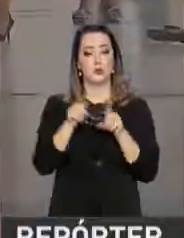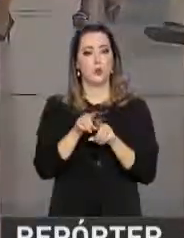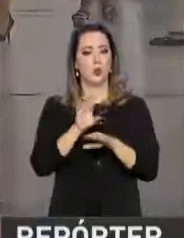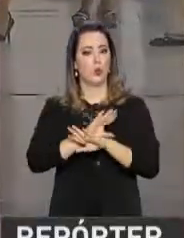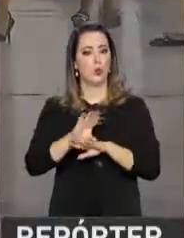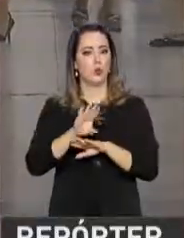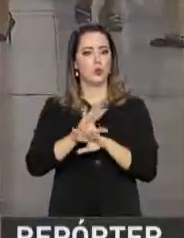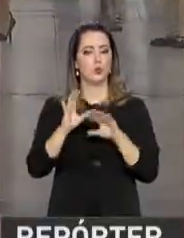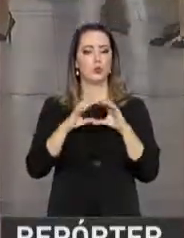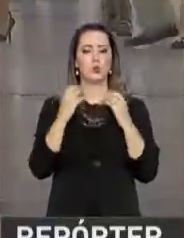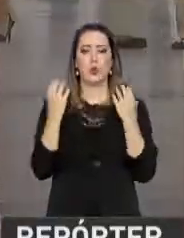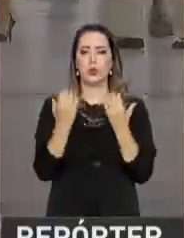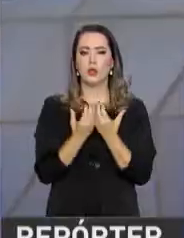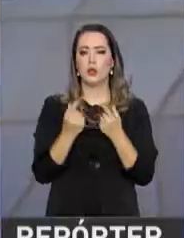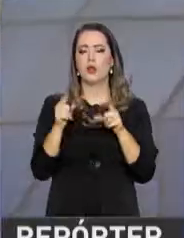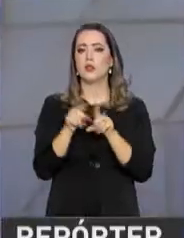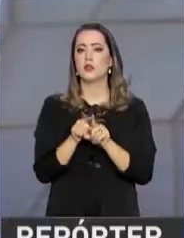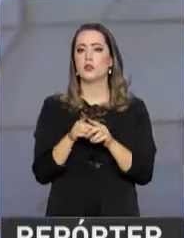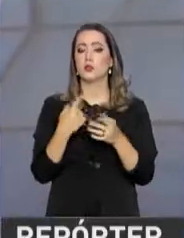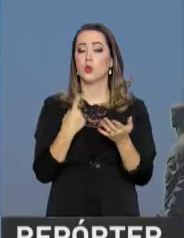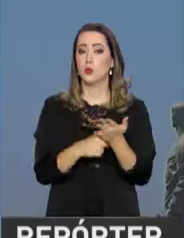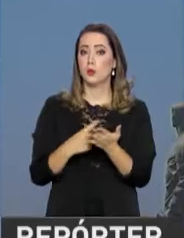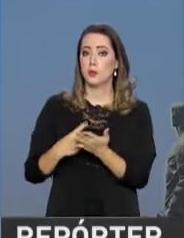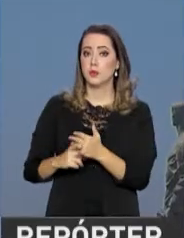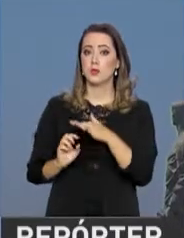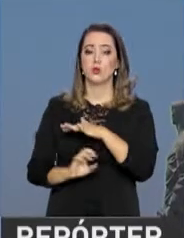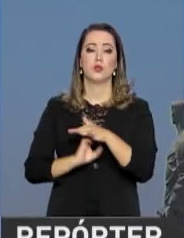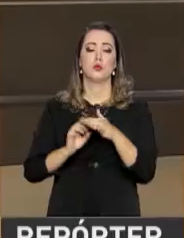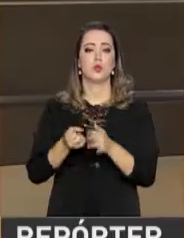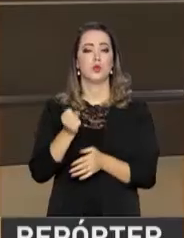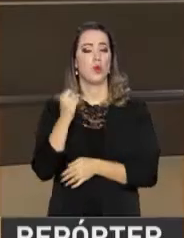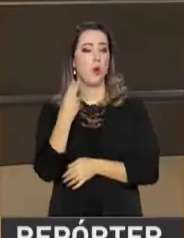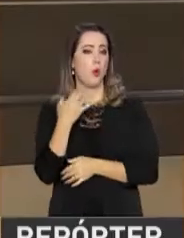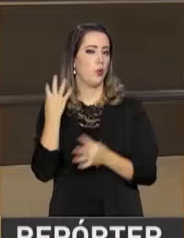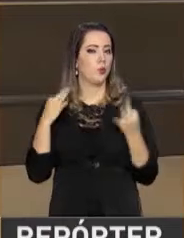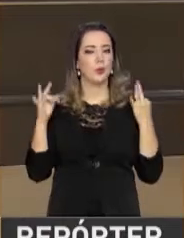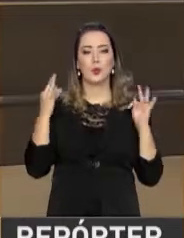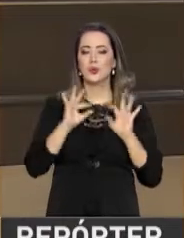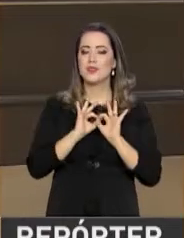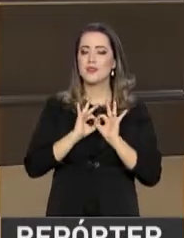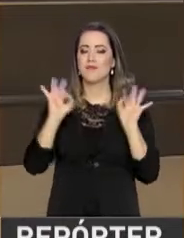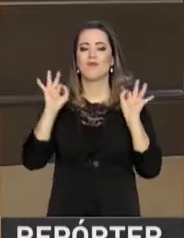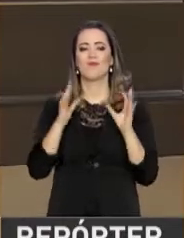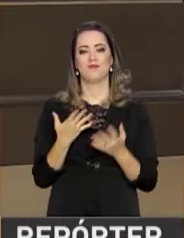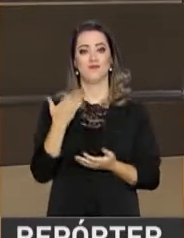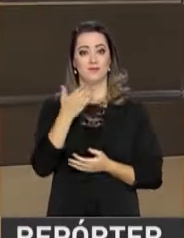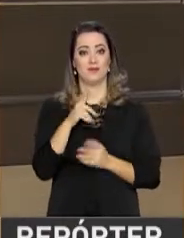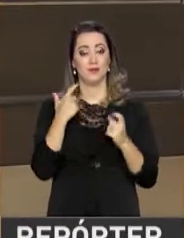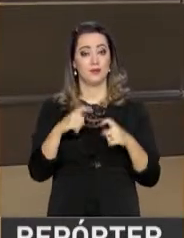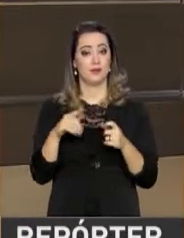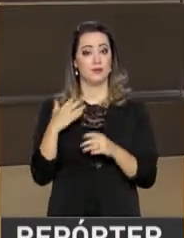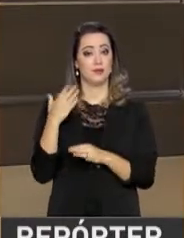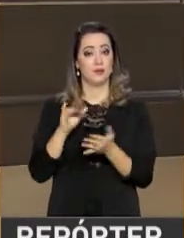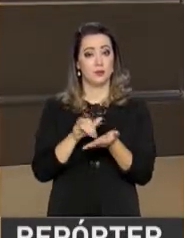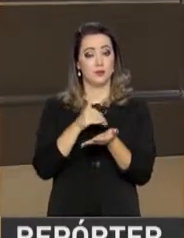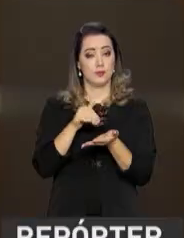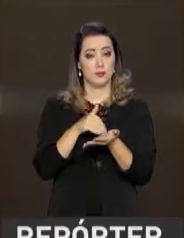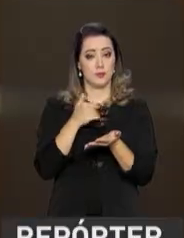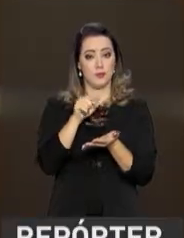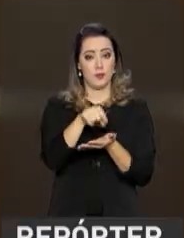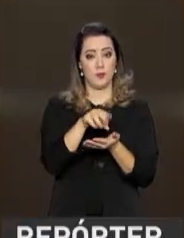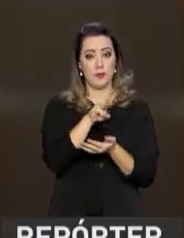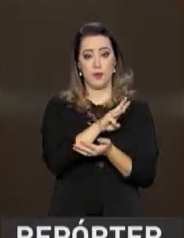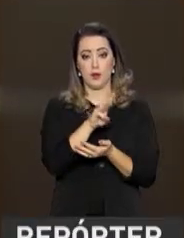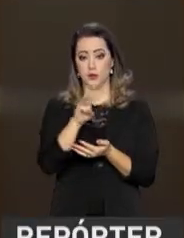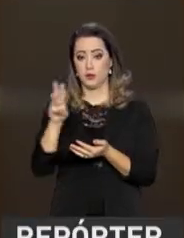e congressos, fechar negócios ou conhecer as belezas da capital. O hotel é um dos estabelecimentos cadastrados na lista de